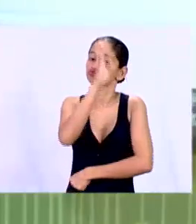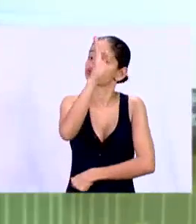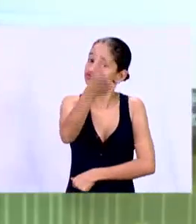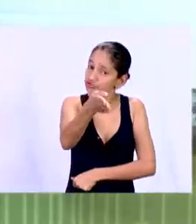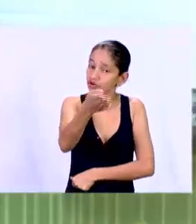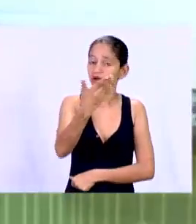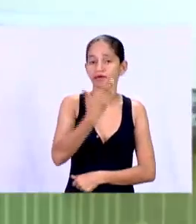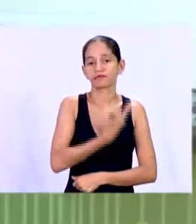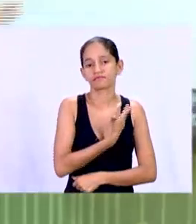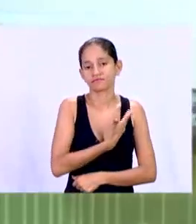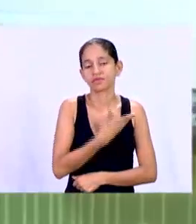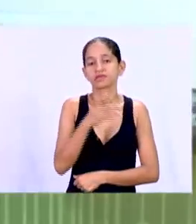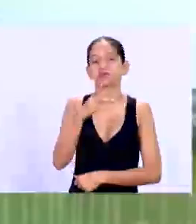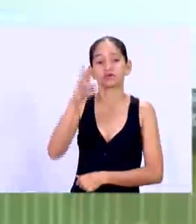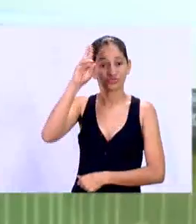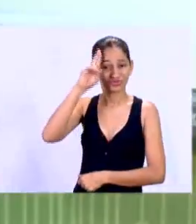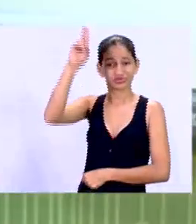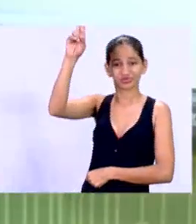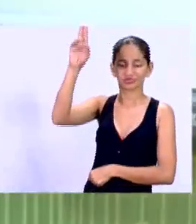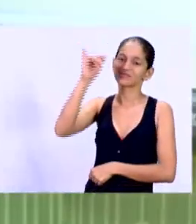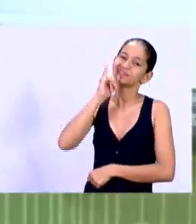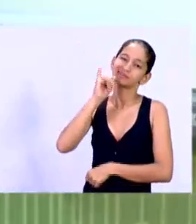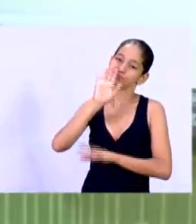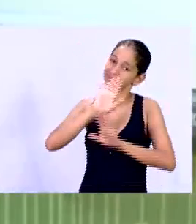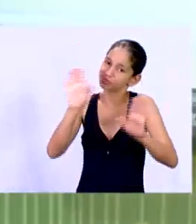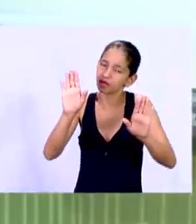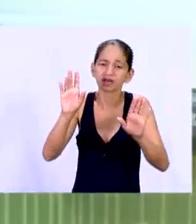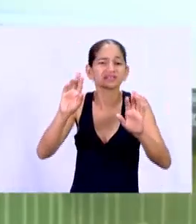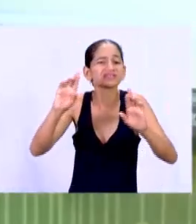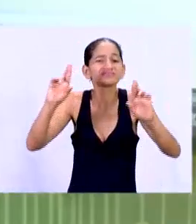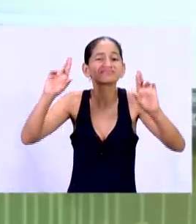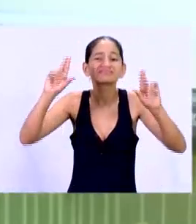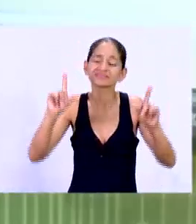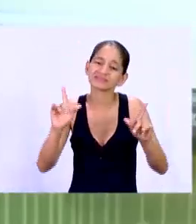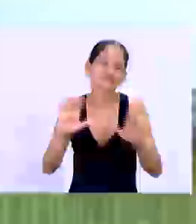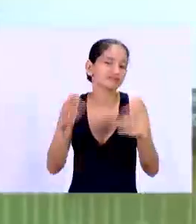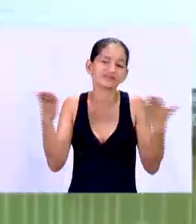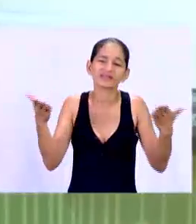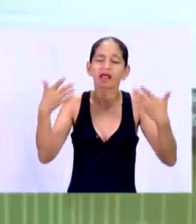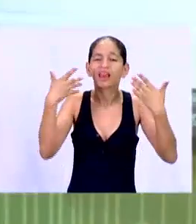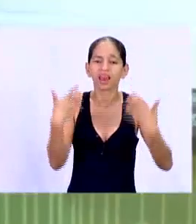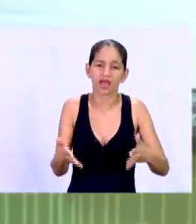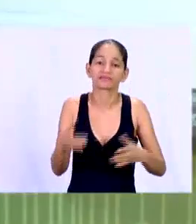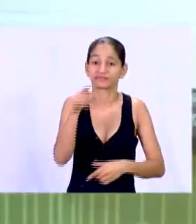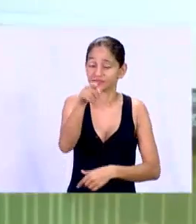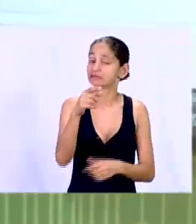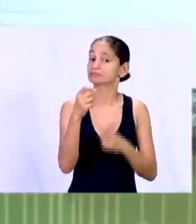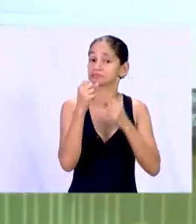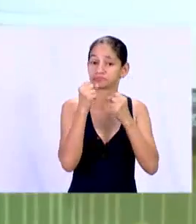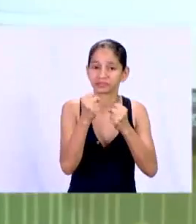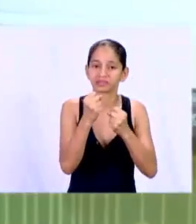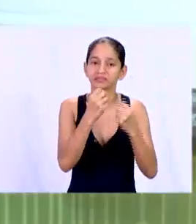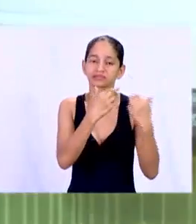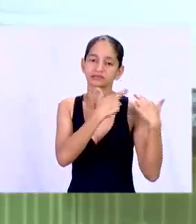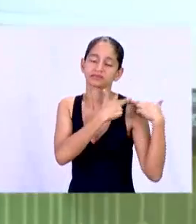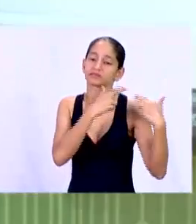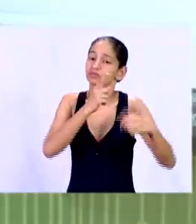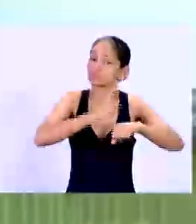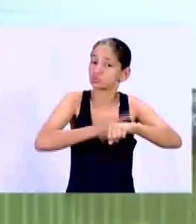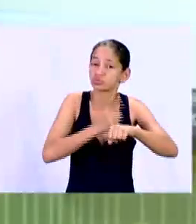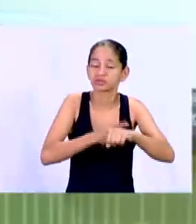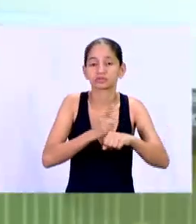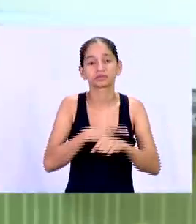seus colegas, com os diretores, né? Mas isso não é uma coisa tão diária como é o caso de vocês. Então, é importante que